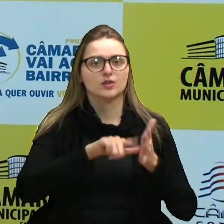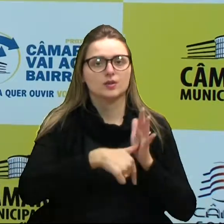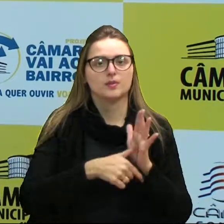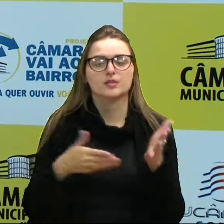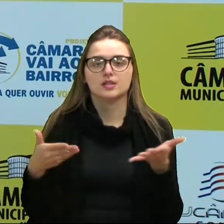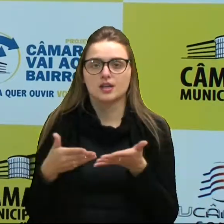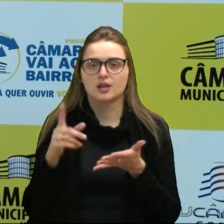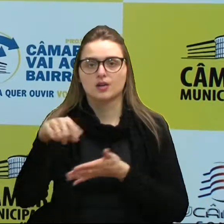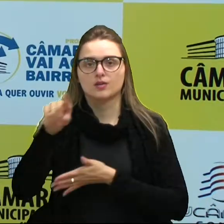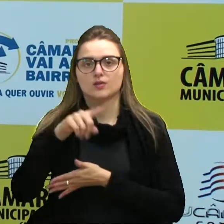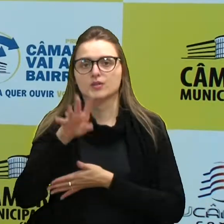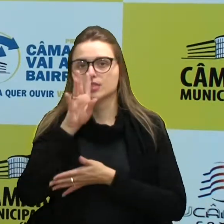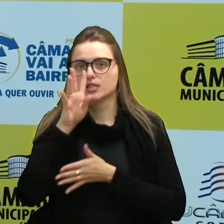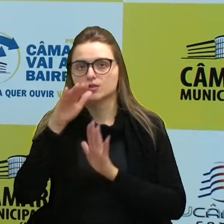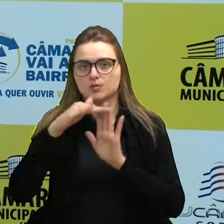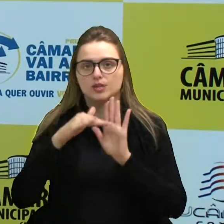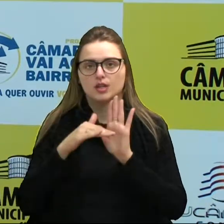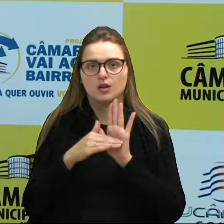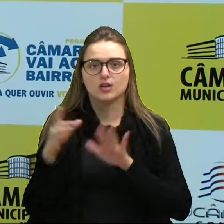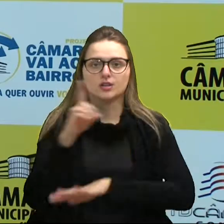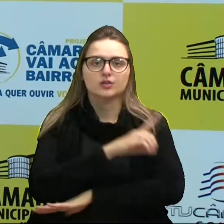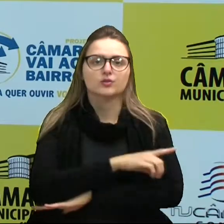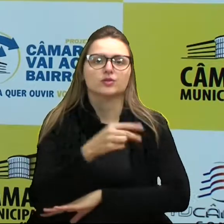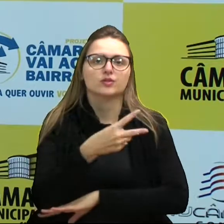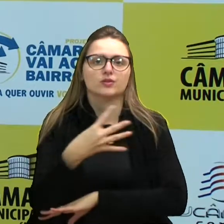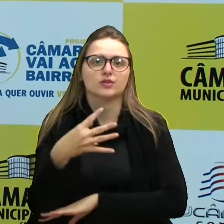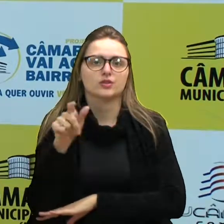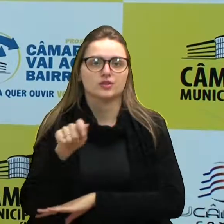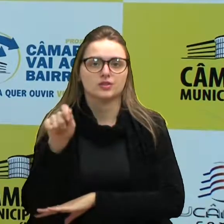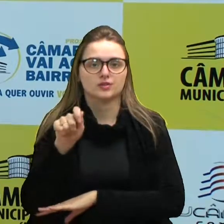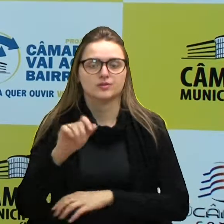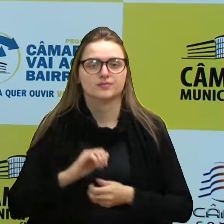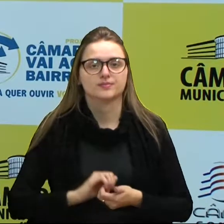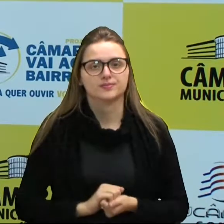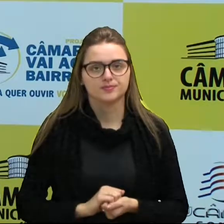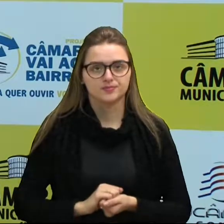desta quinta-feira, dia 23 de agosto.